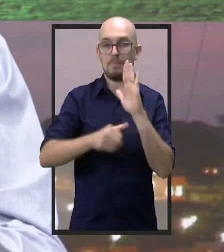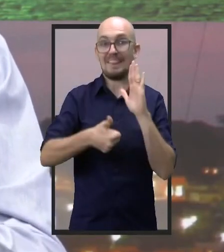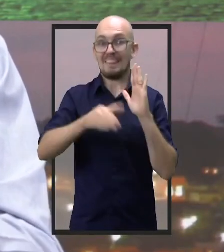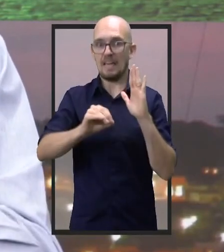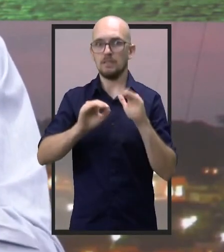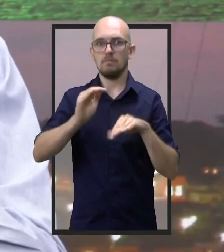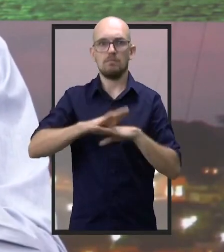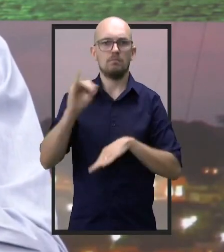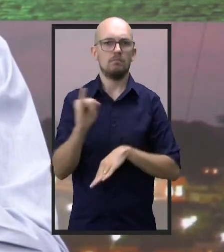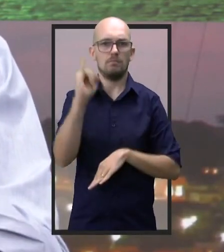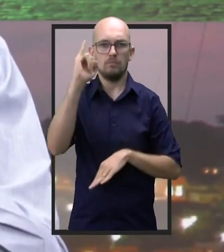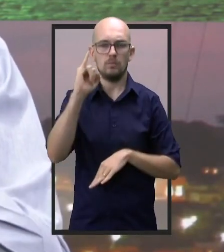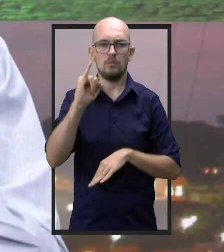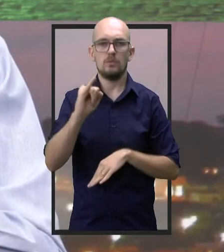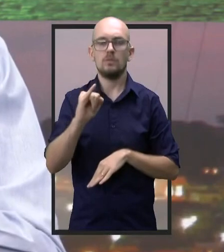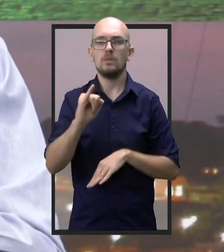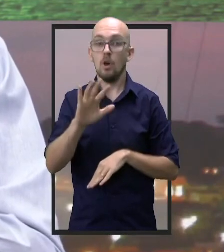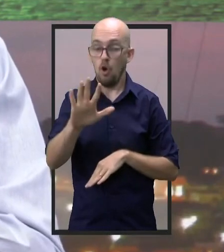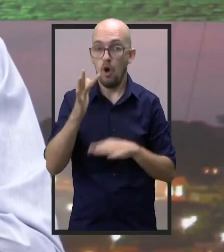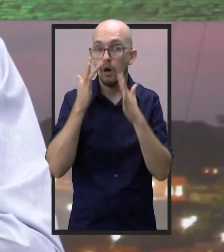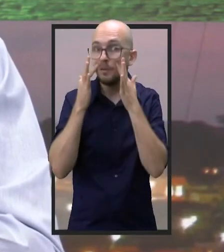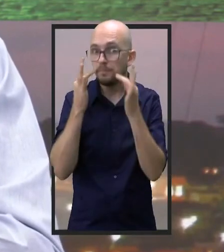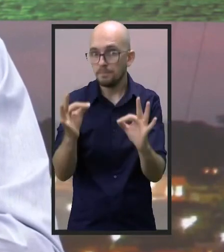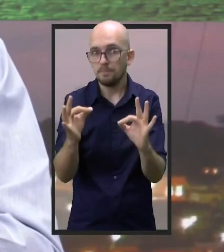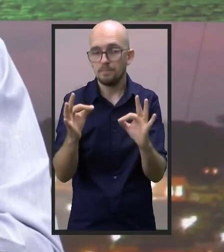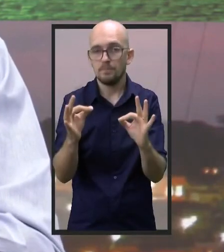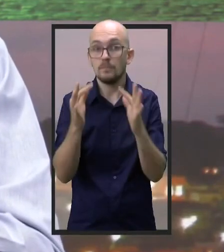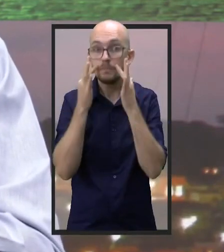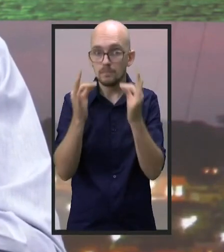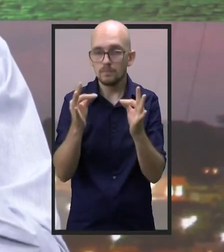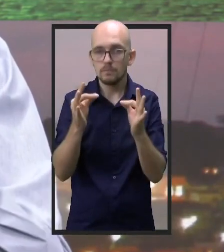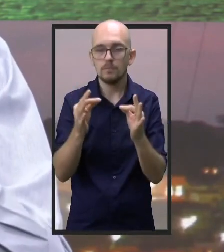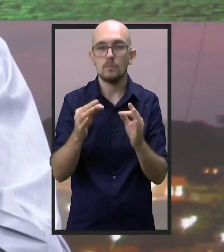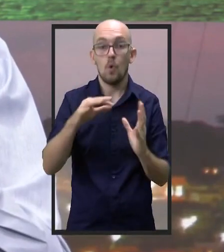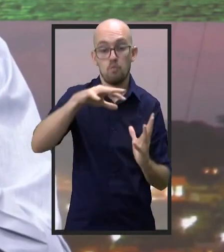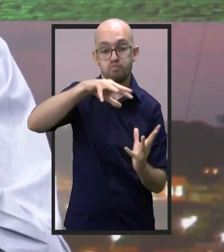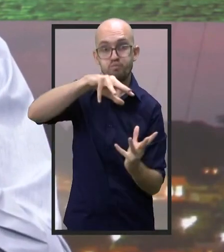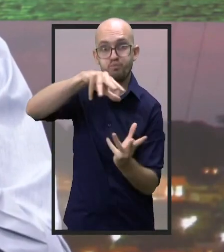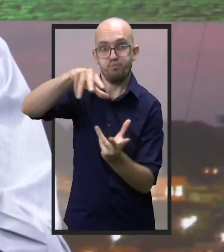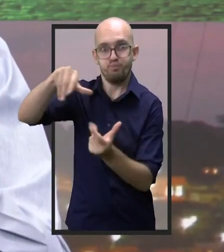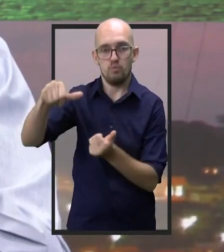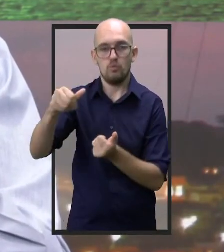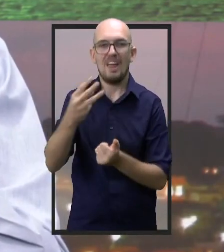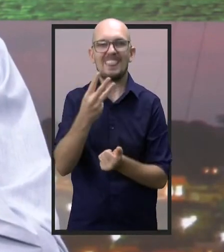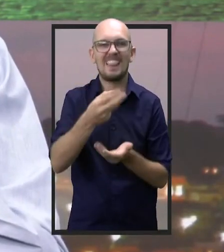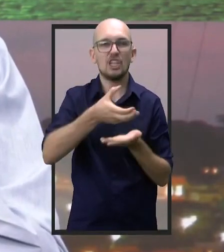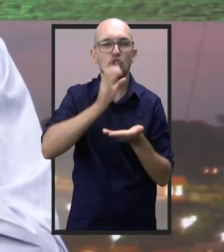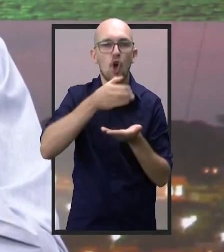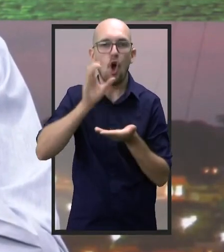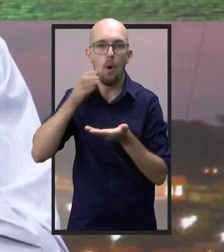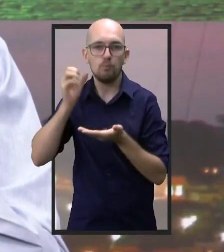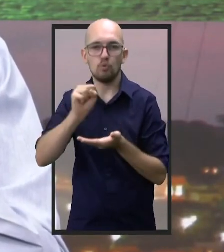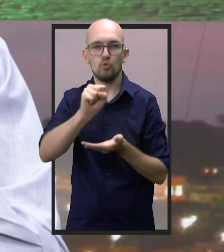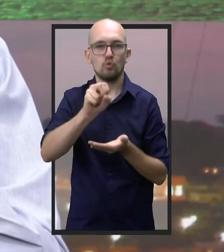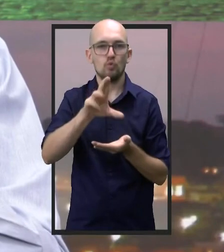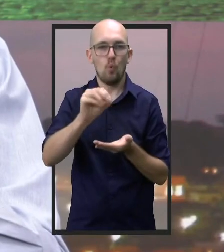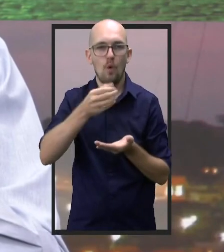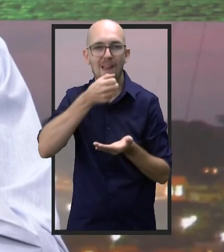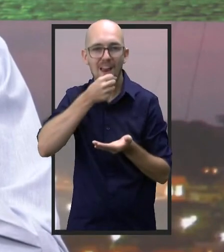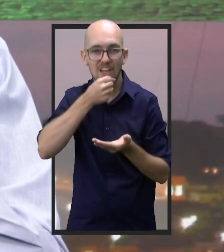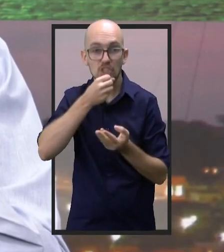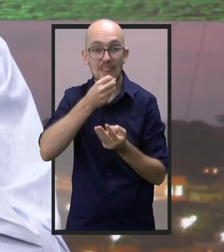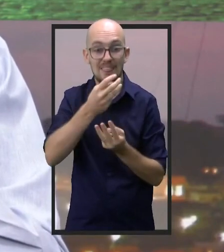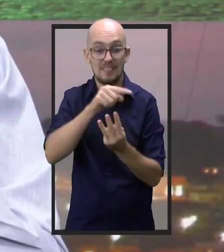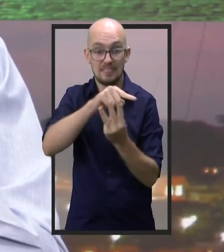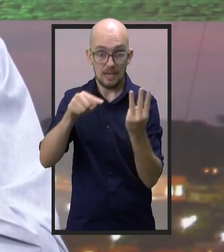importante. Escutem isso, dos 3 copos de suco de laranja que o mundo bebe, um é brasileiro